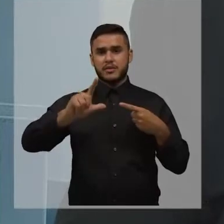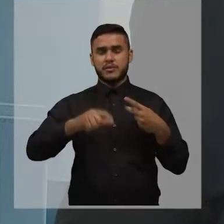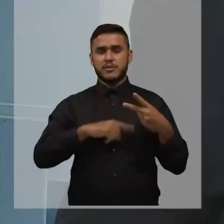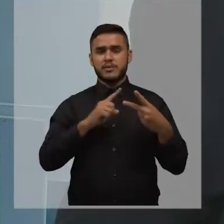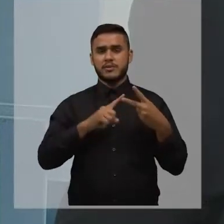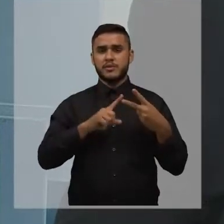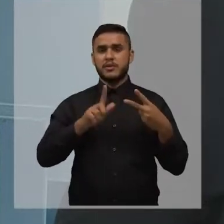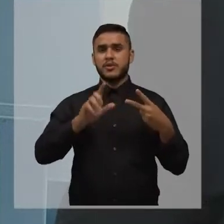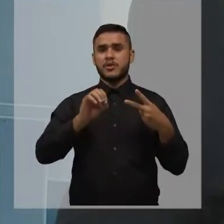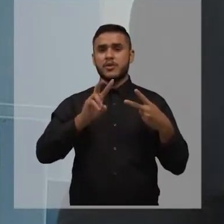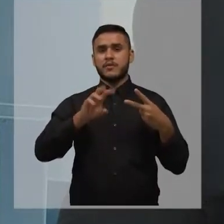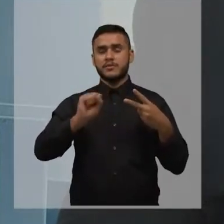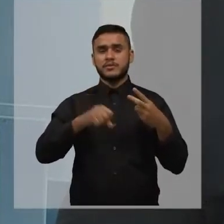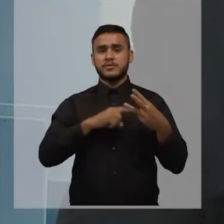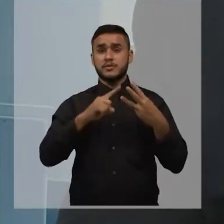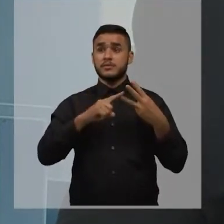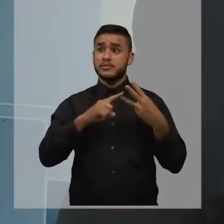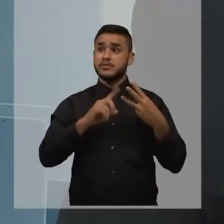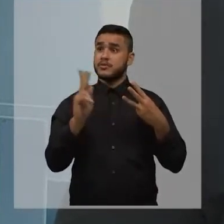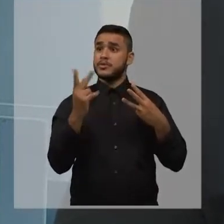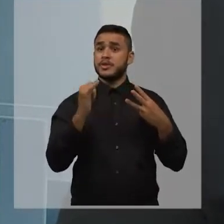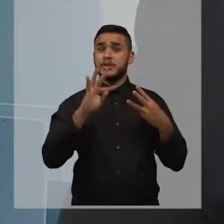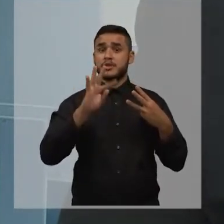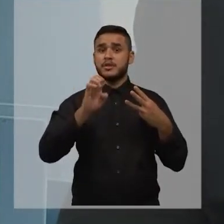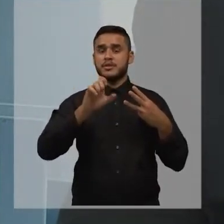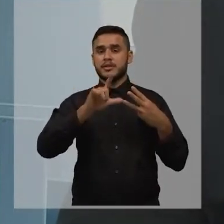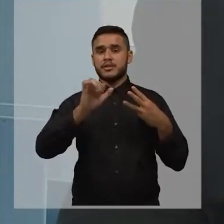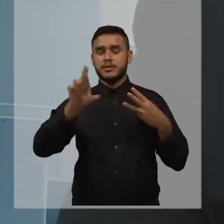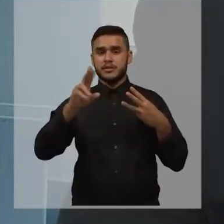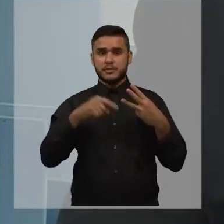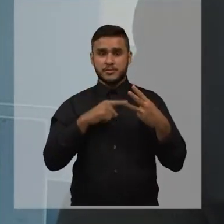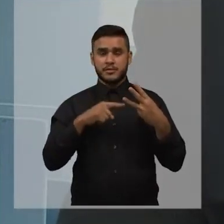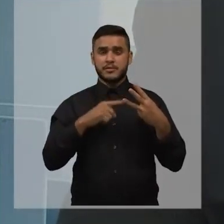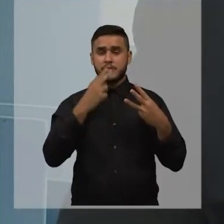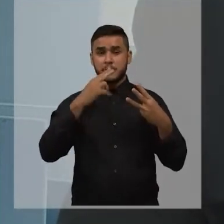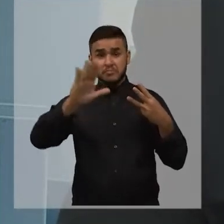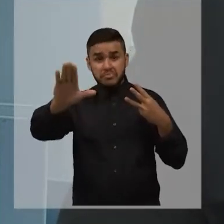o Goebbels e o próprio Hitler, né? O Himmler, né? O